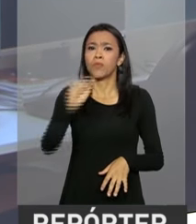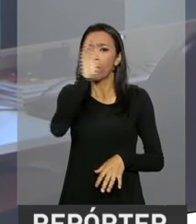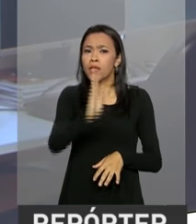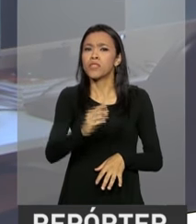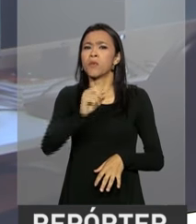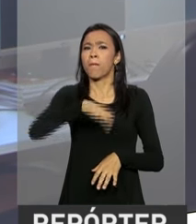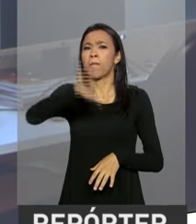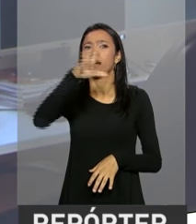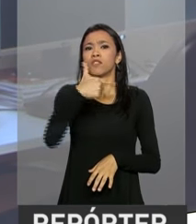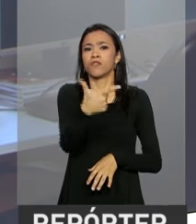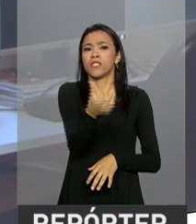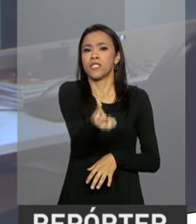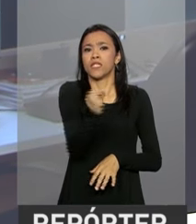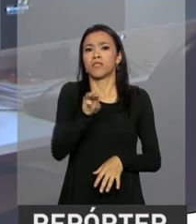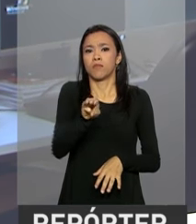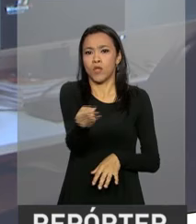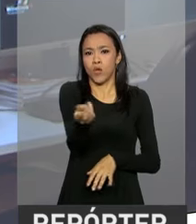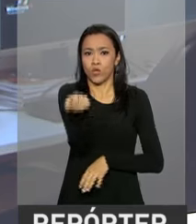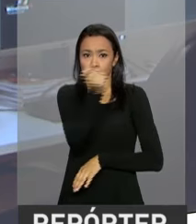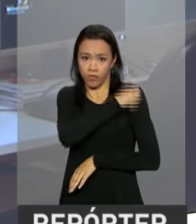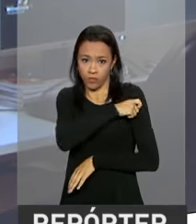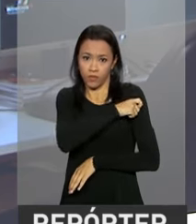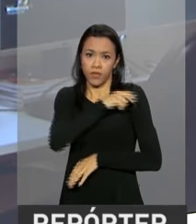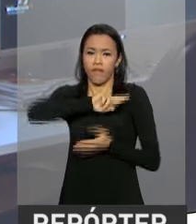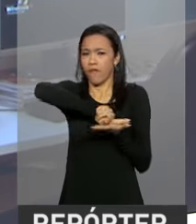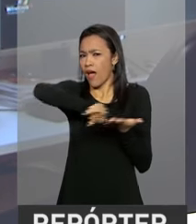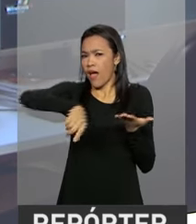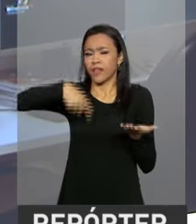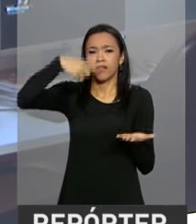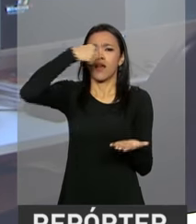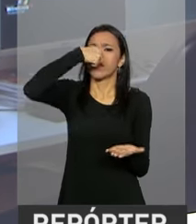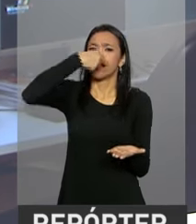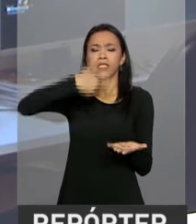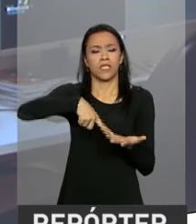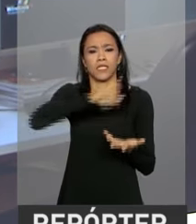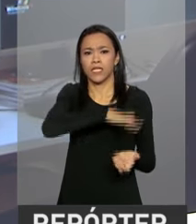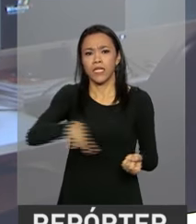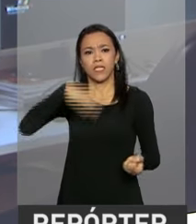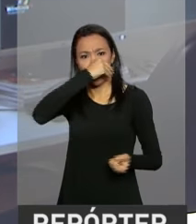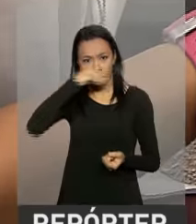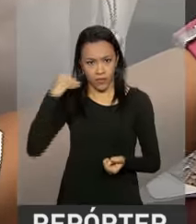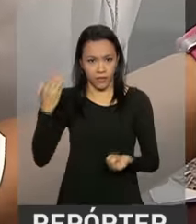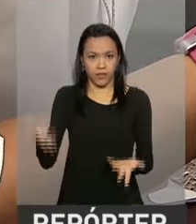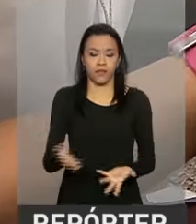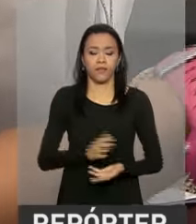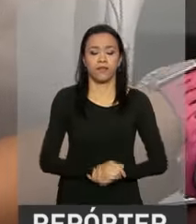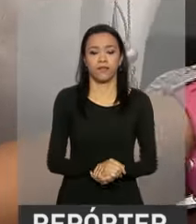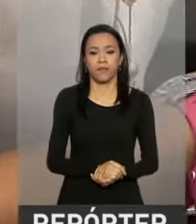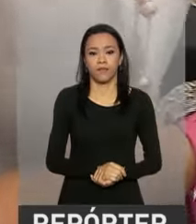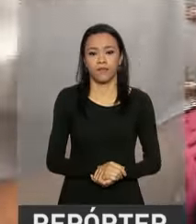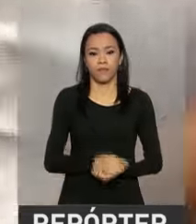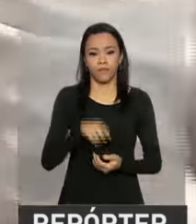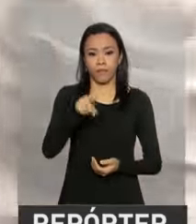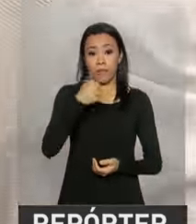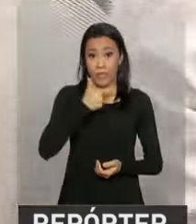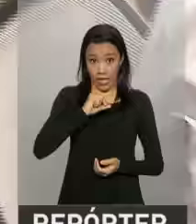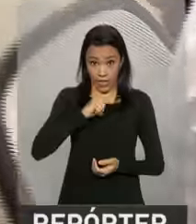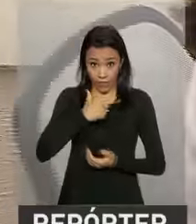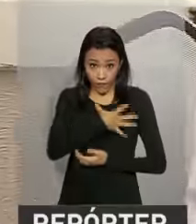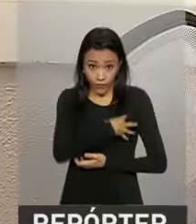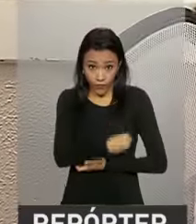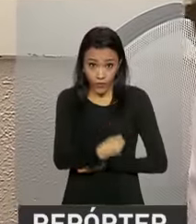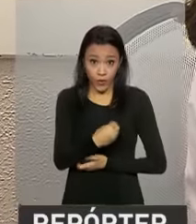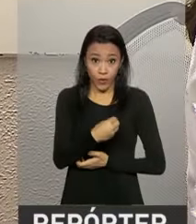de 26 milhões de doses de diversas vacinas em crianças e adolescentes. Para quem tem filhos e